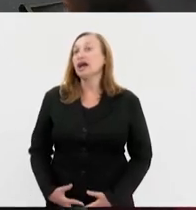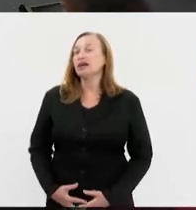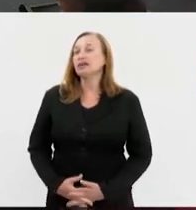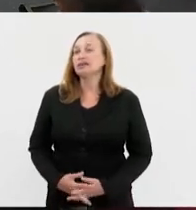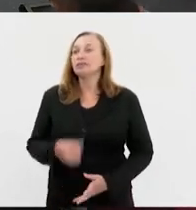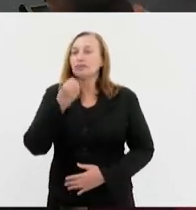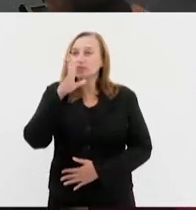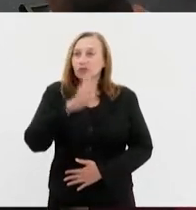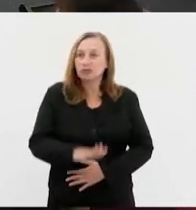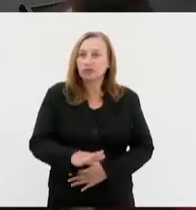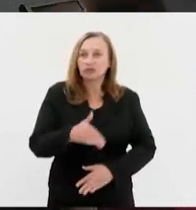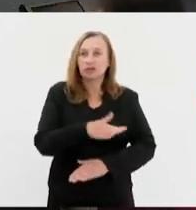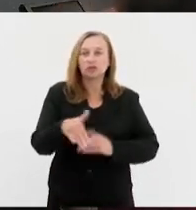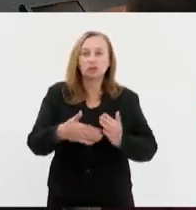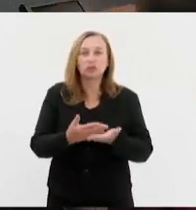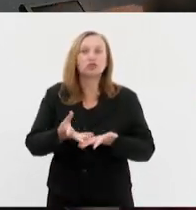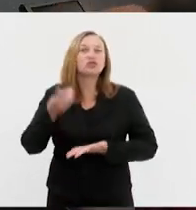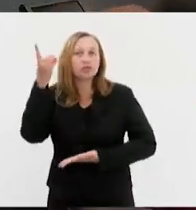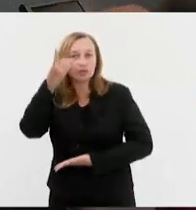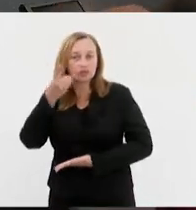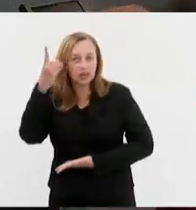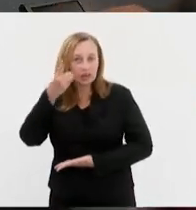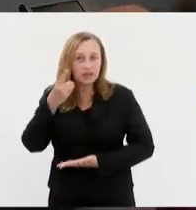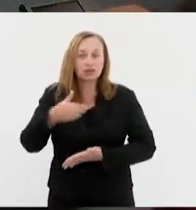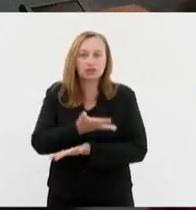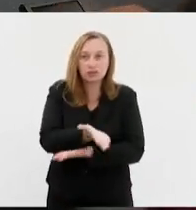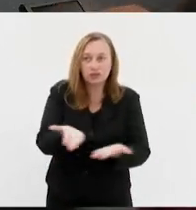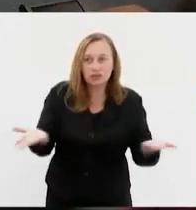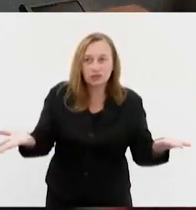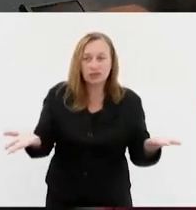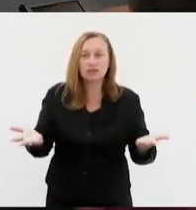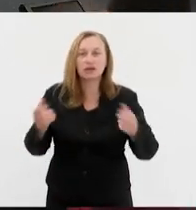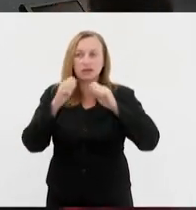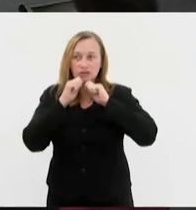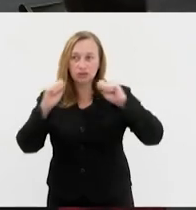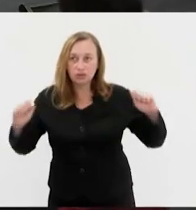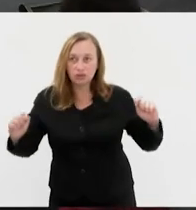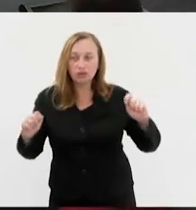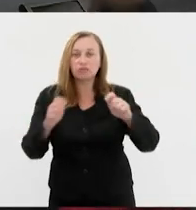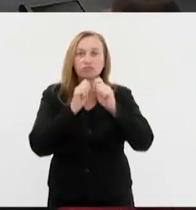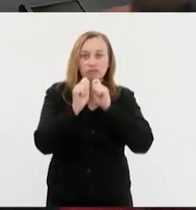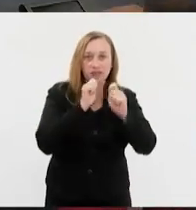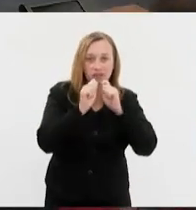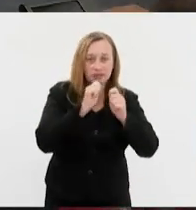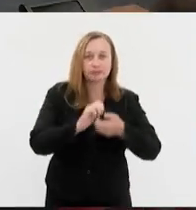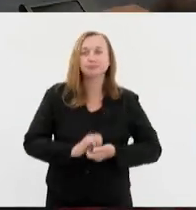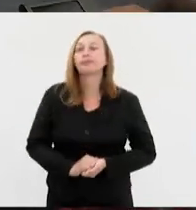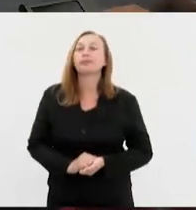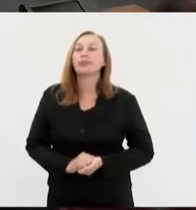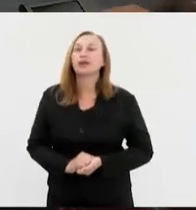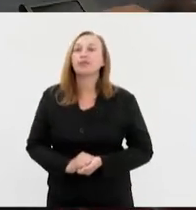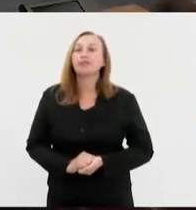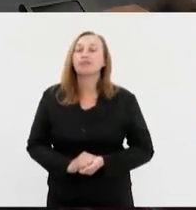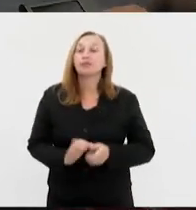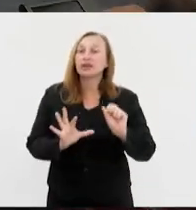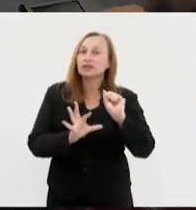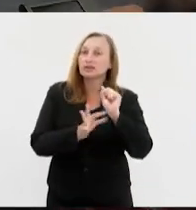Boa tarde, senhoras e senhores deputados, público presente, assessores, imprensa,